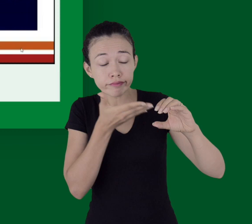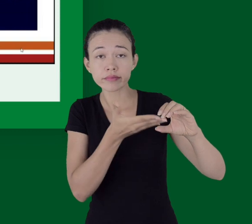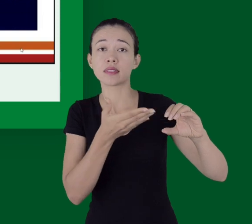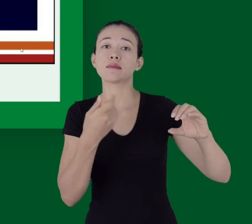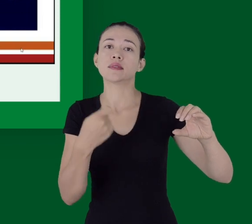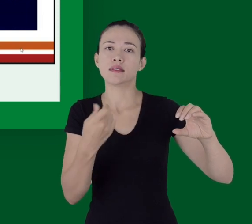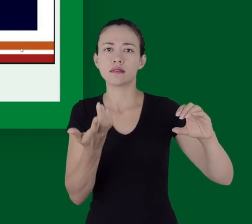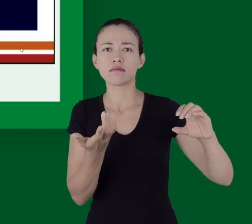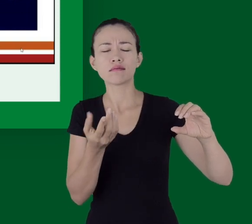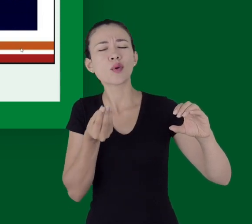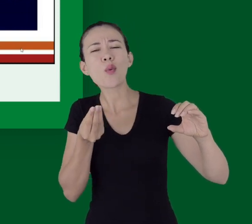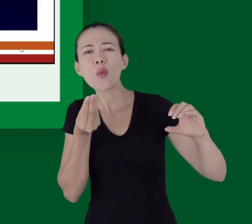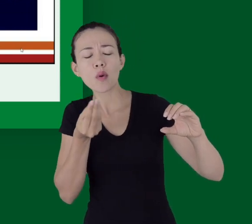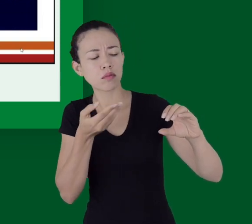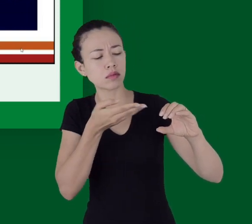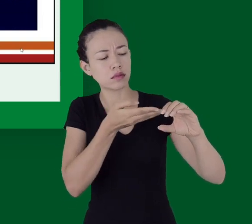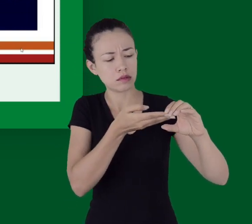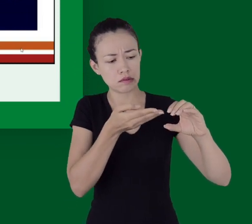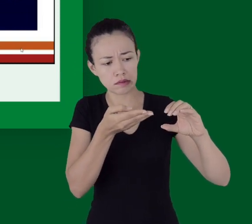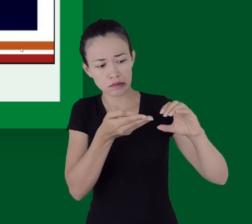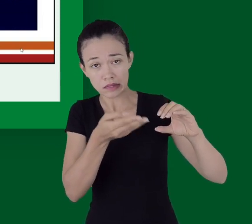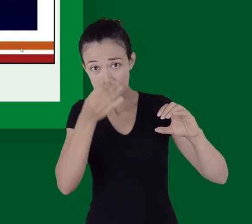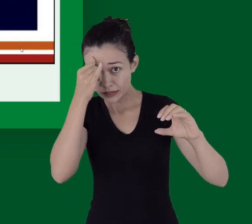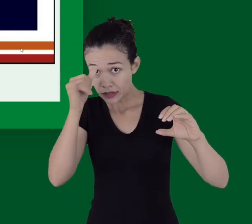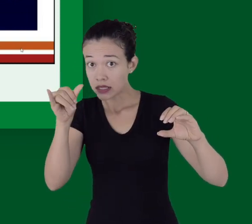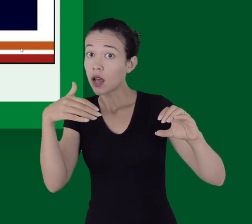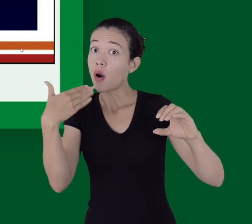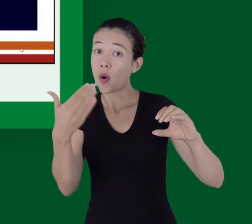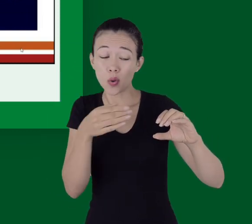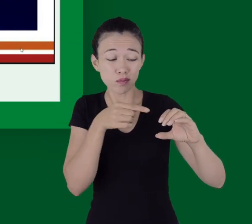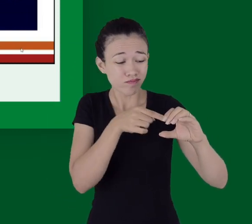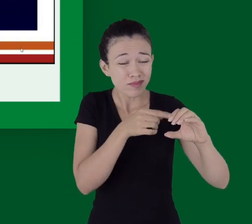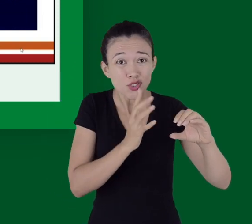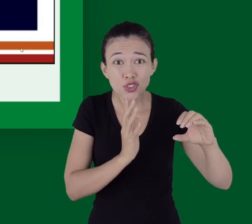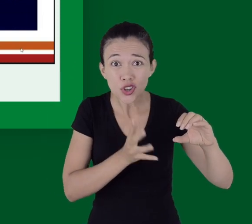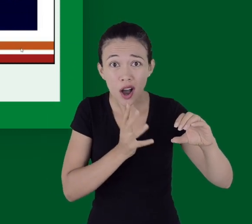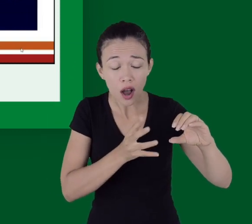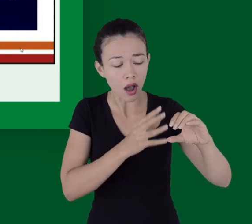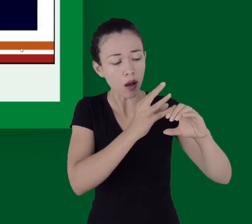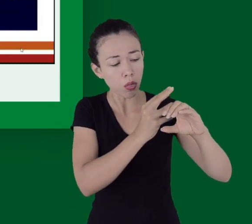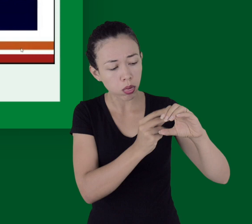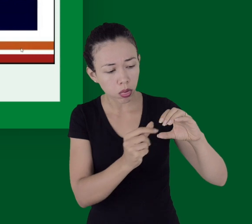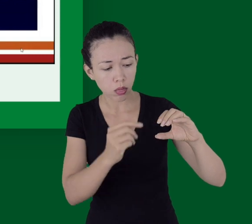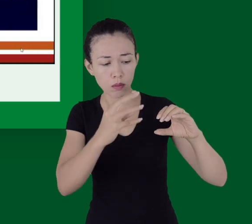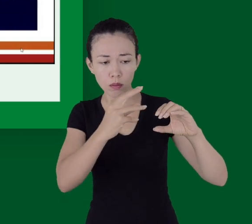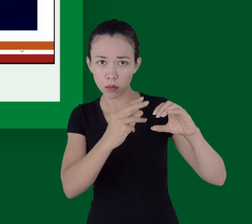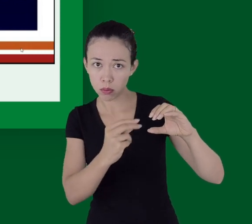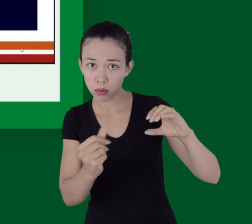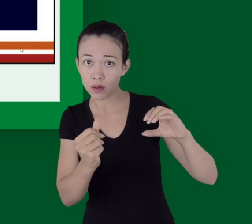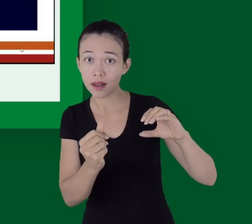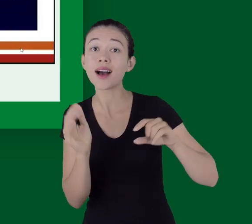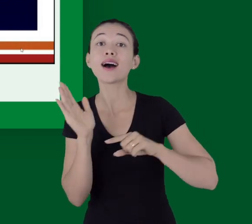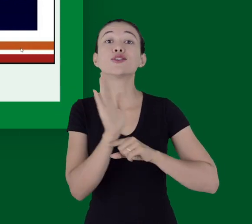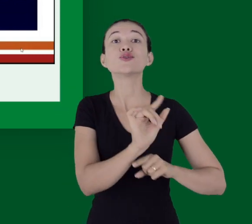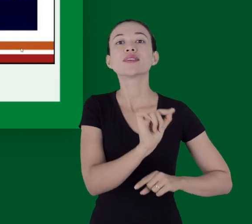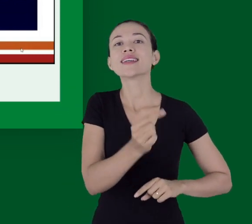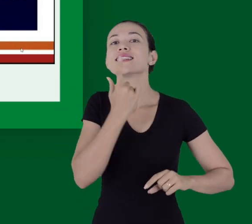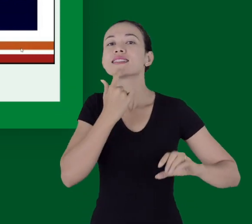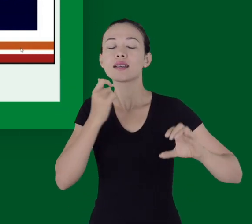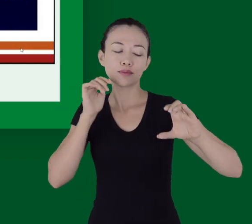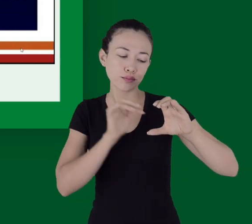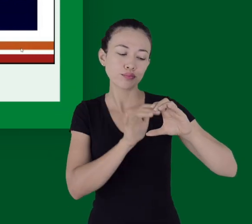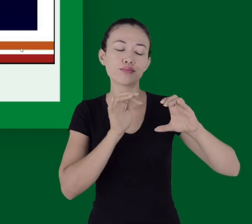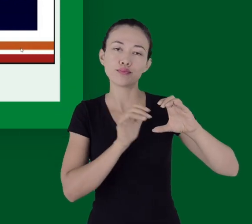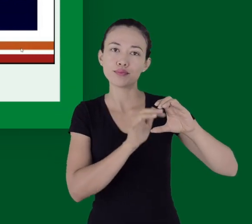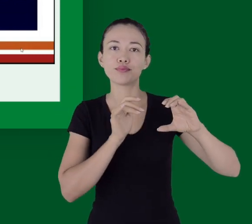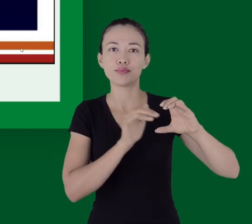coágulo, ou na formação dele, para não deixar ele se formar, ou quebrar ele. Se você conseguir quebrar ele, o sangue vai voltar a passar. Então,